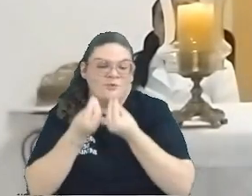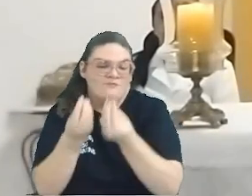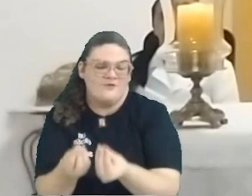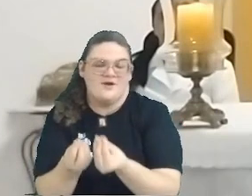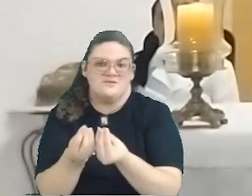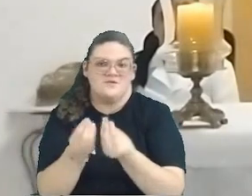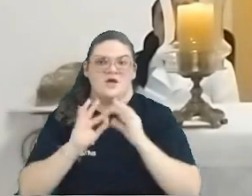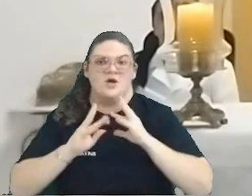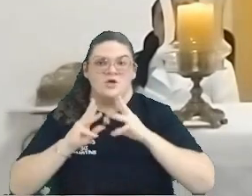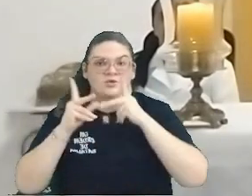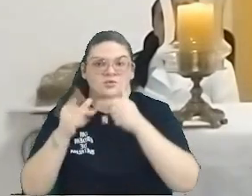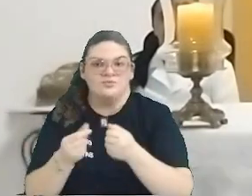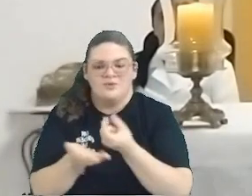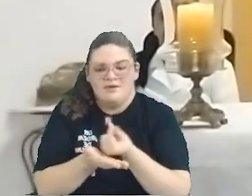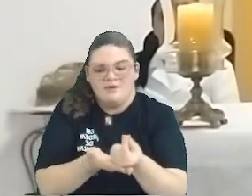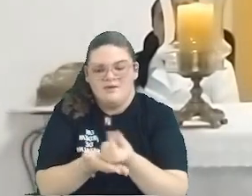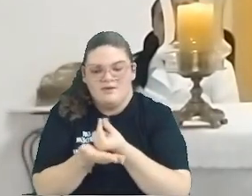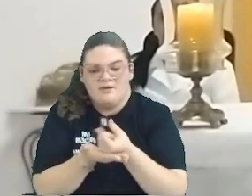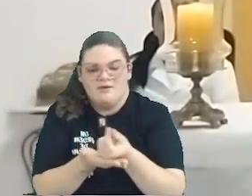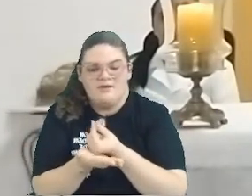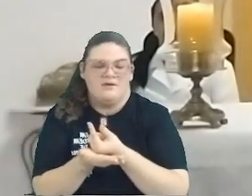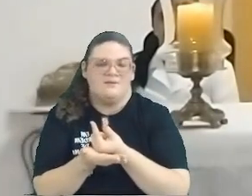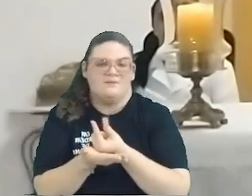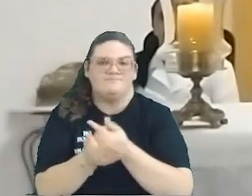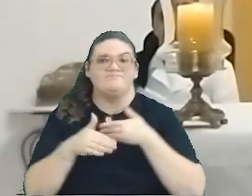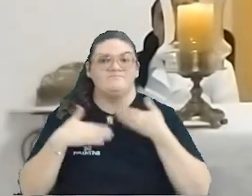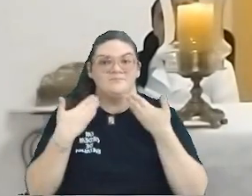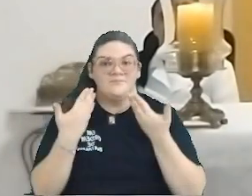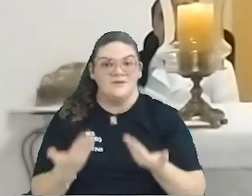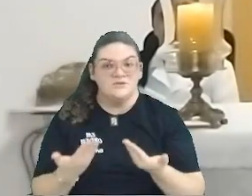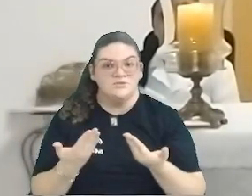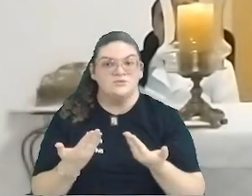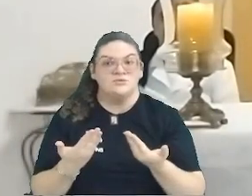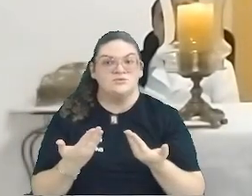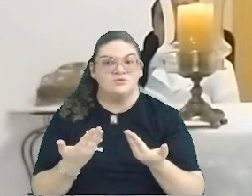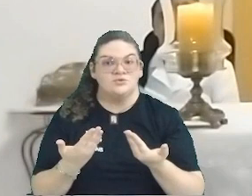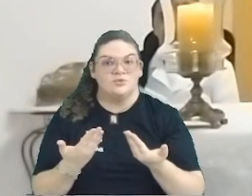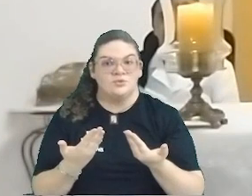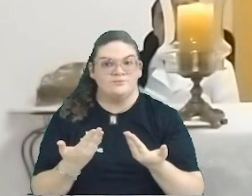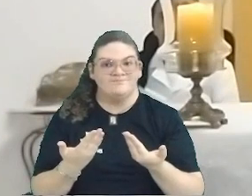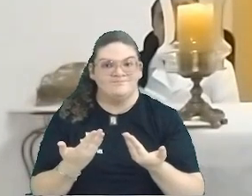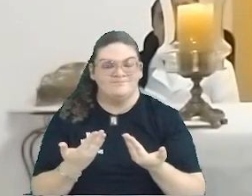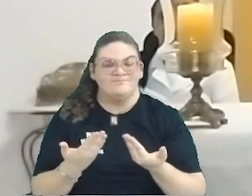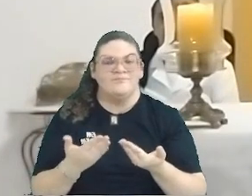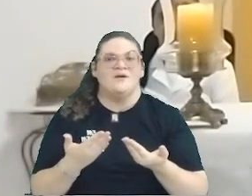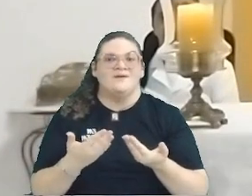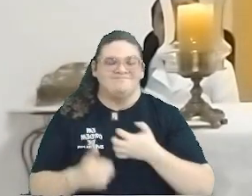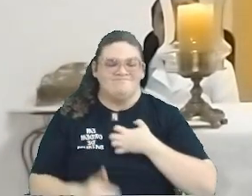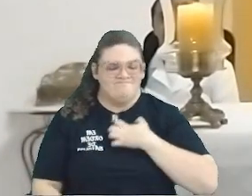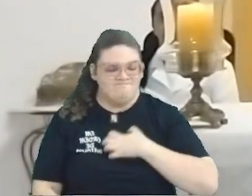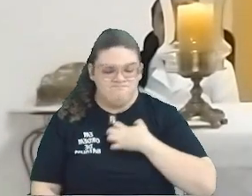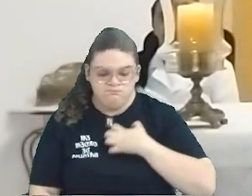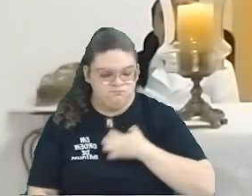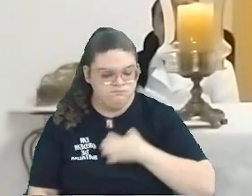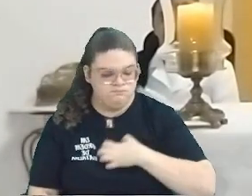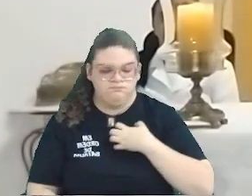de tudo se negociava. E isto despertou a ira em